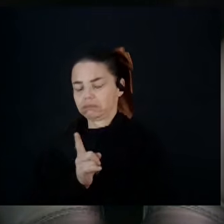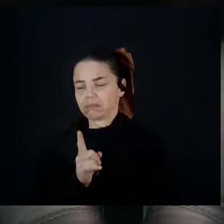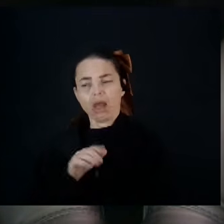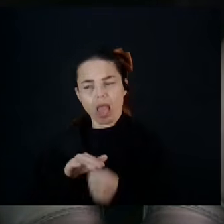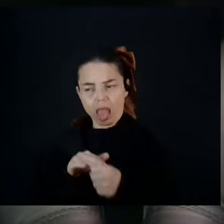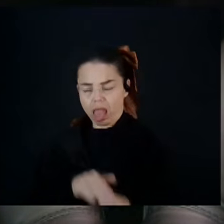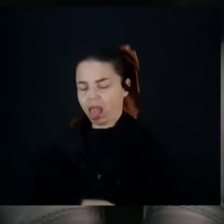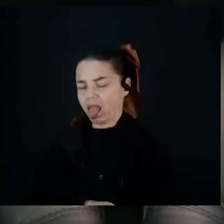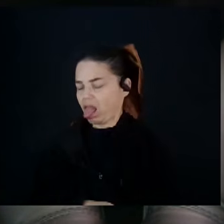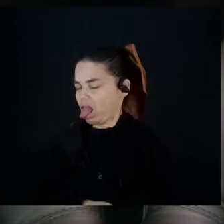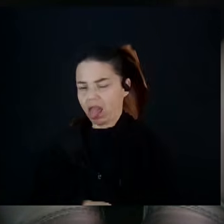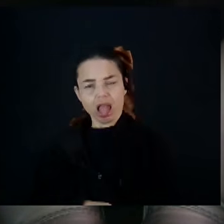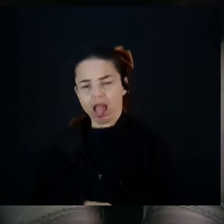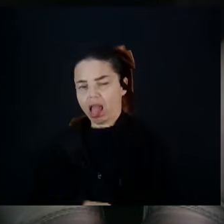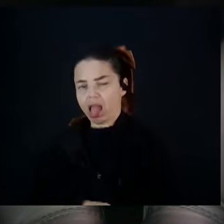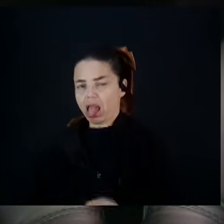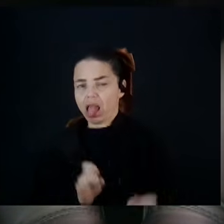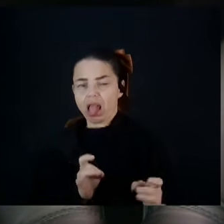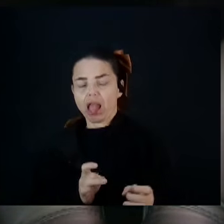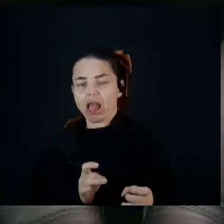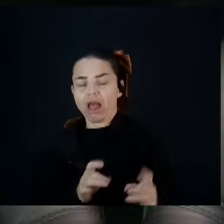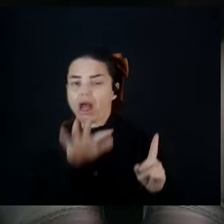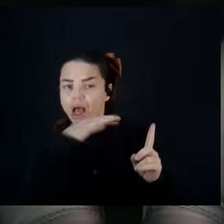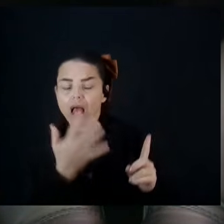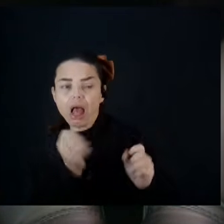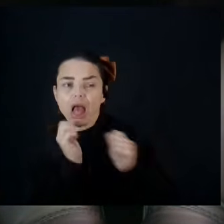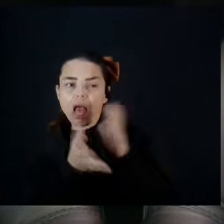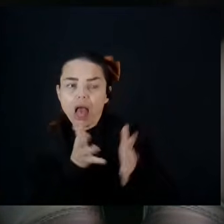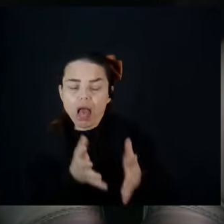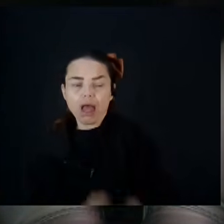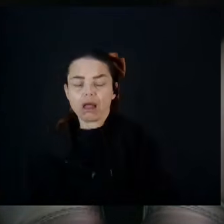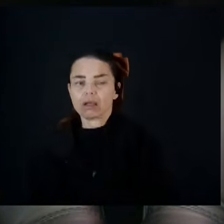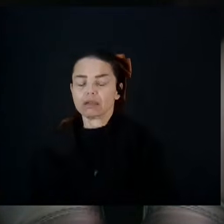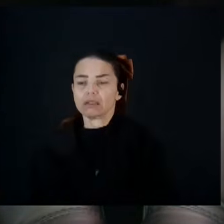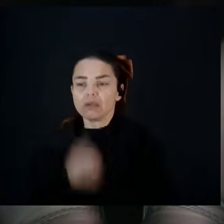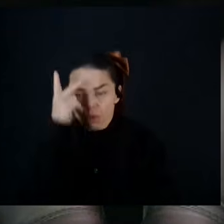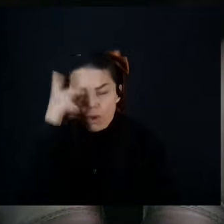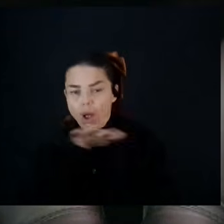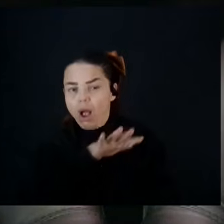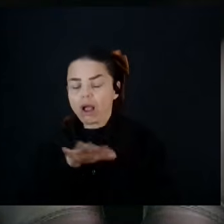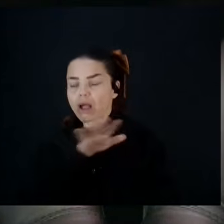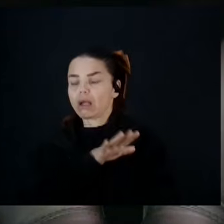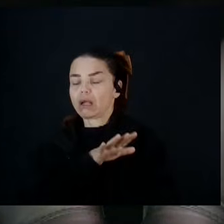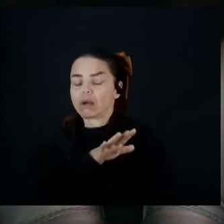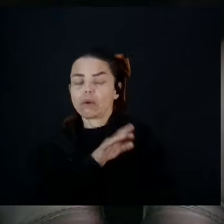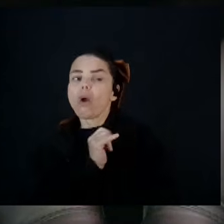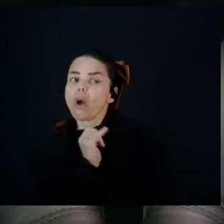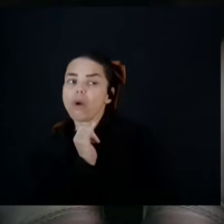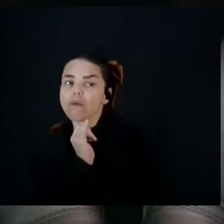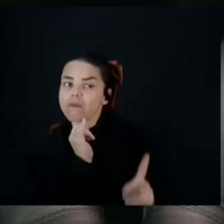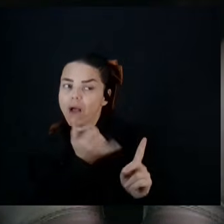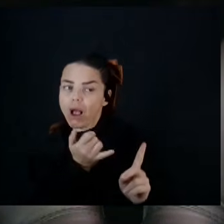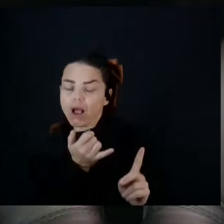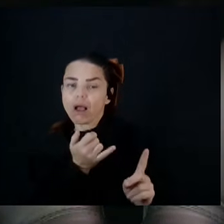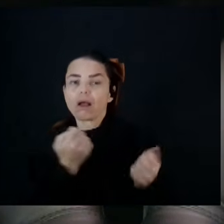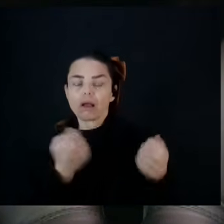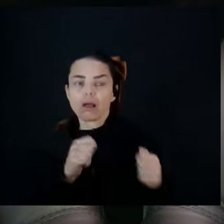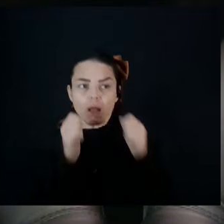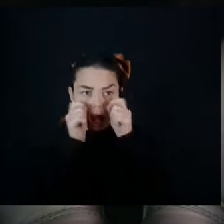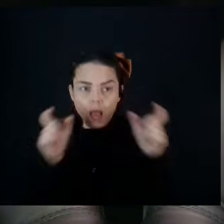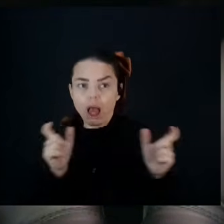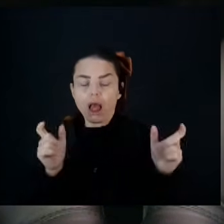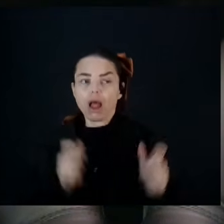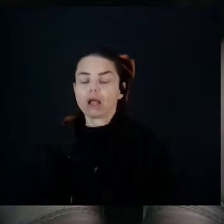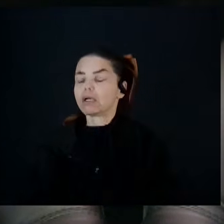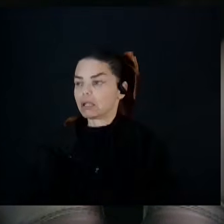eu não expus, não falei na frente das outras pessoas, mas eu dei um toque, porque essa pessoa às vezes precisa acordar, sabe?